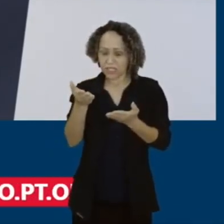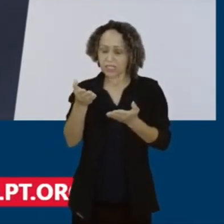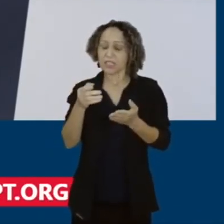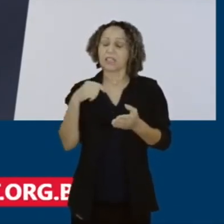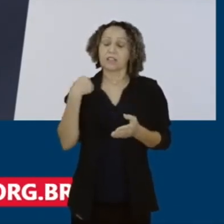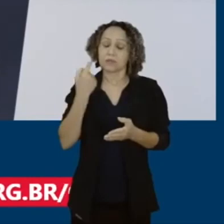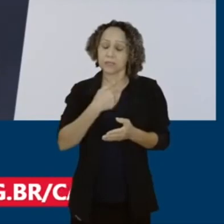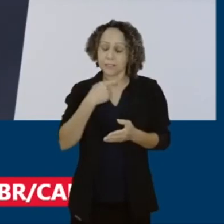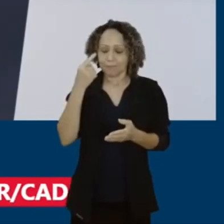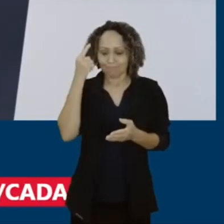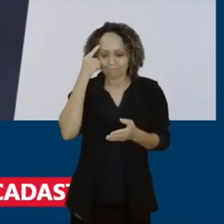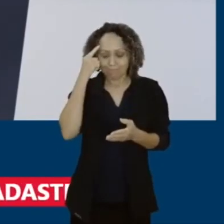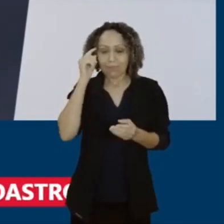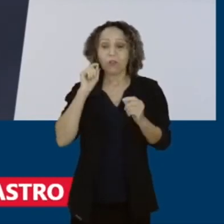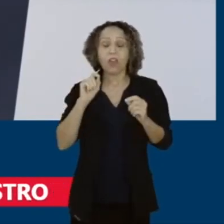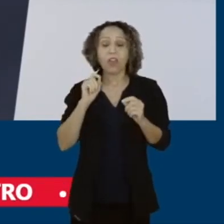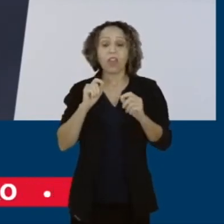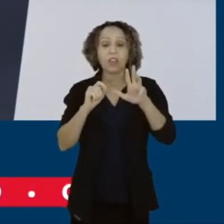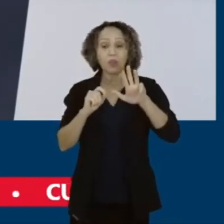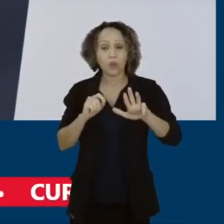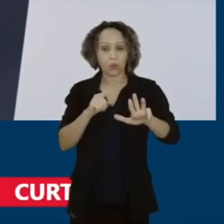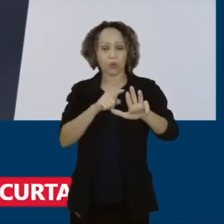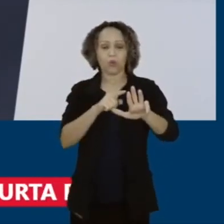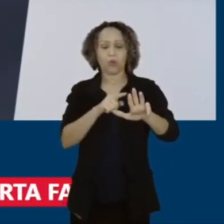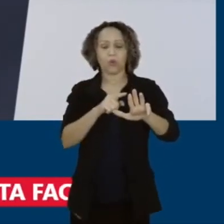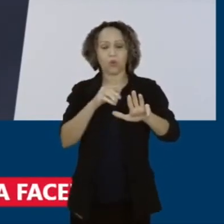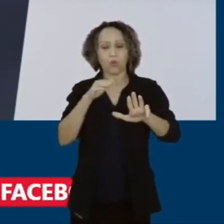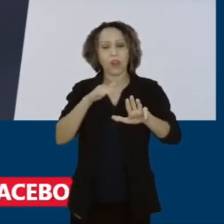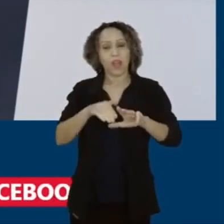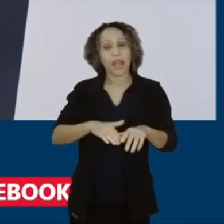presente que o Lula é